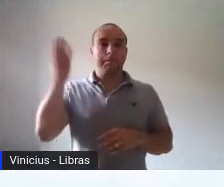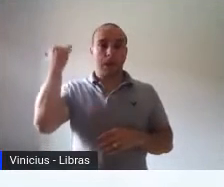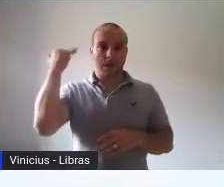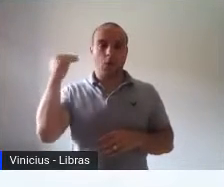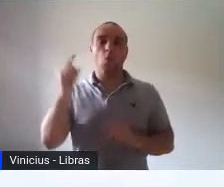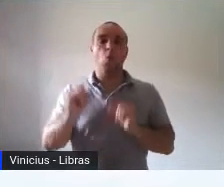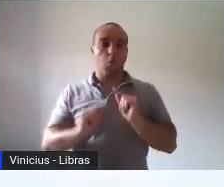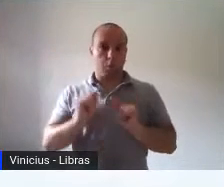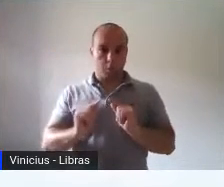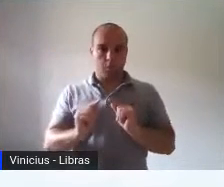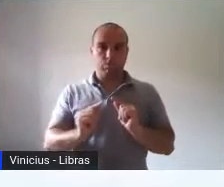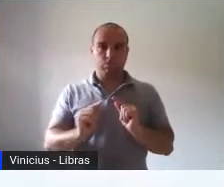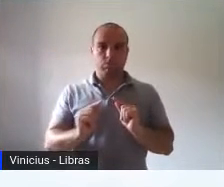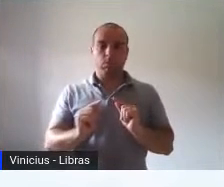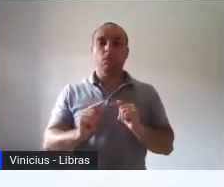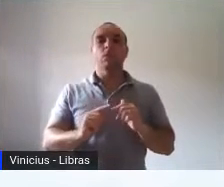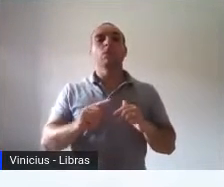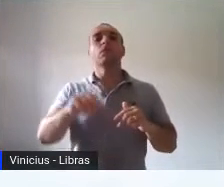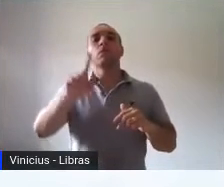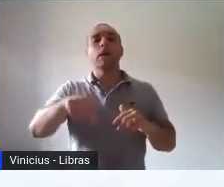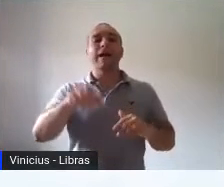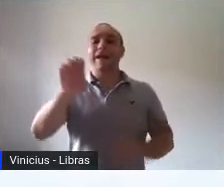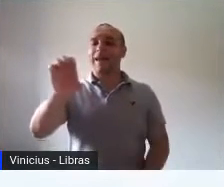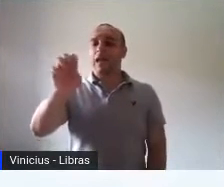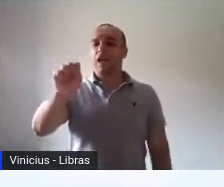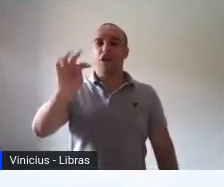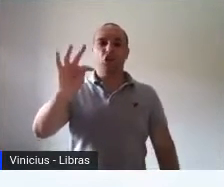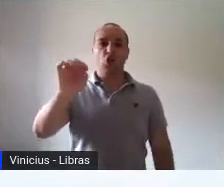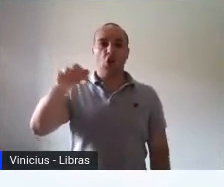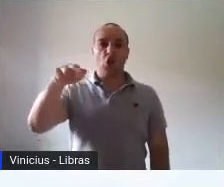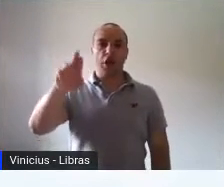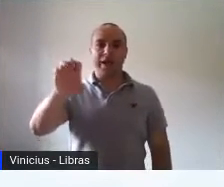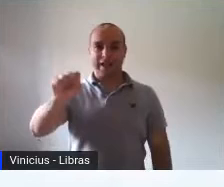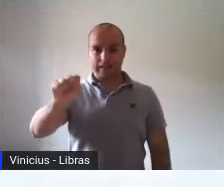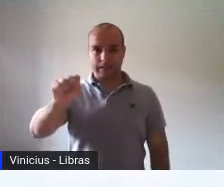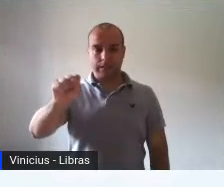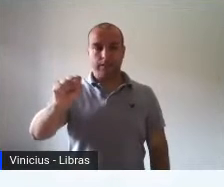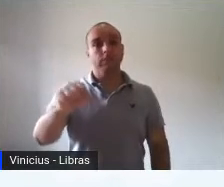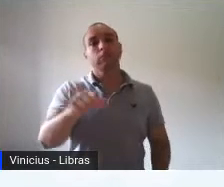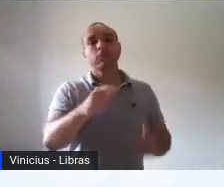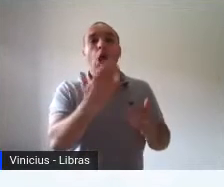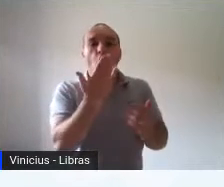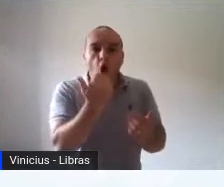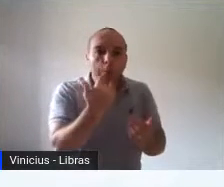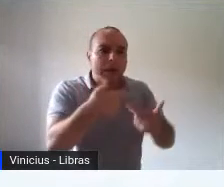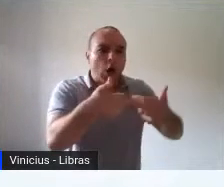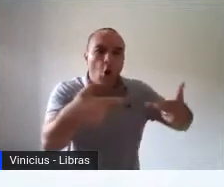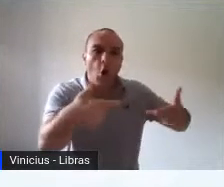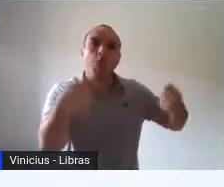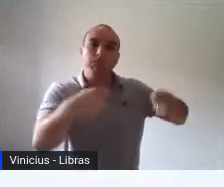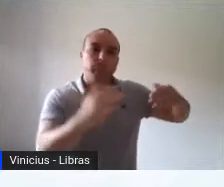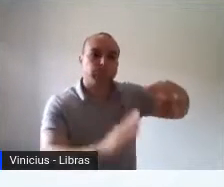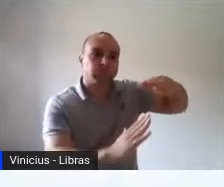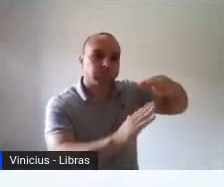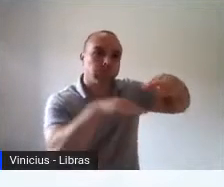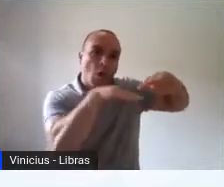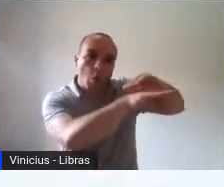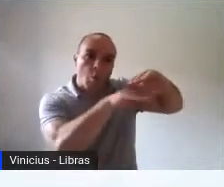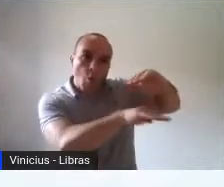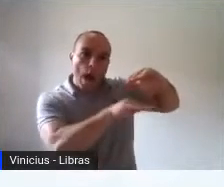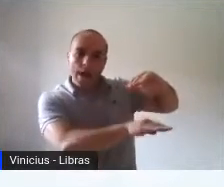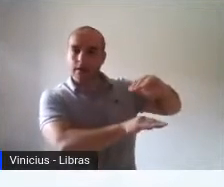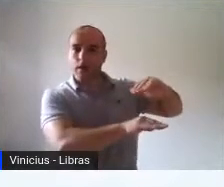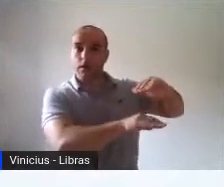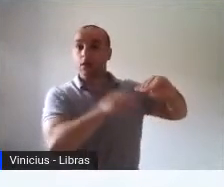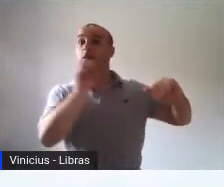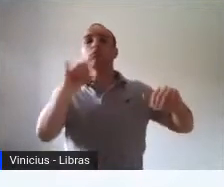governo praticamente acabou com isso, né? Então, você tem uma ausência total de políticas públicas. Além disso, você tem um impacto